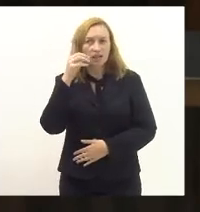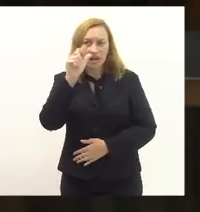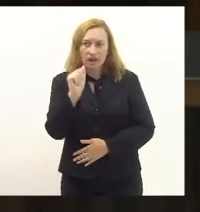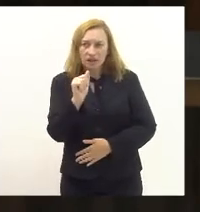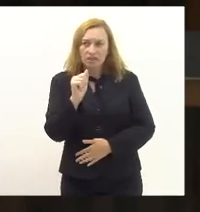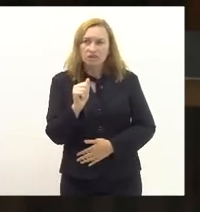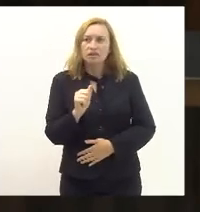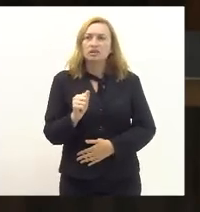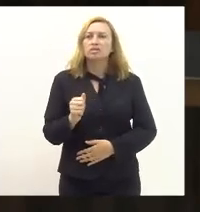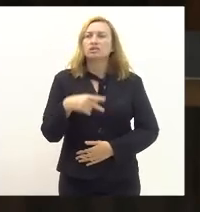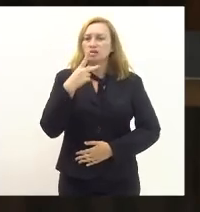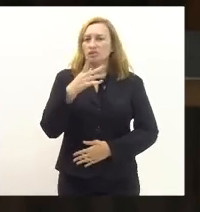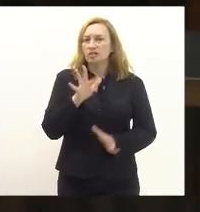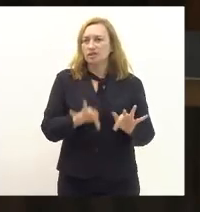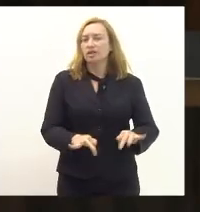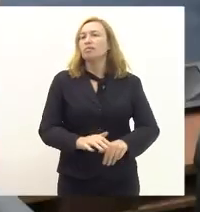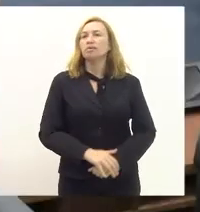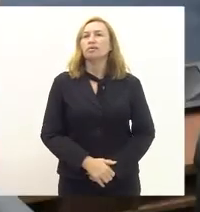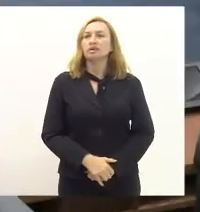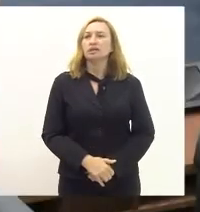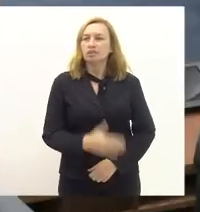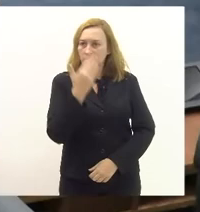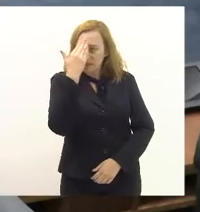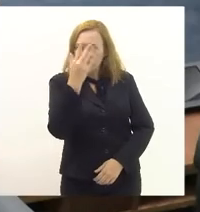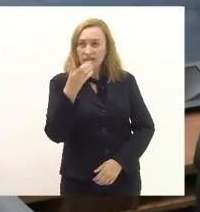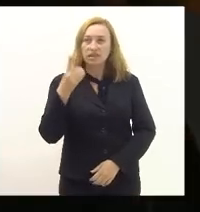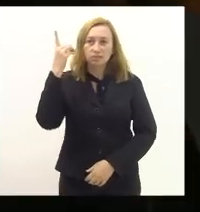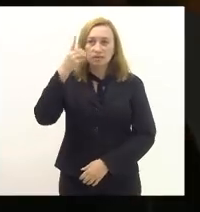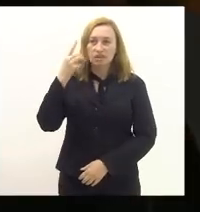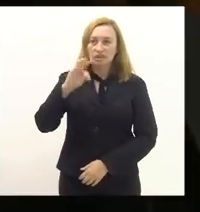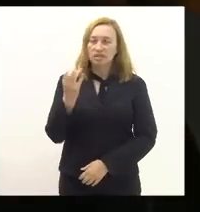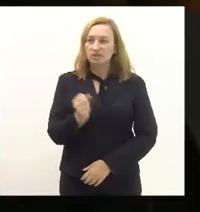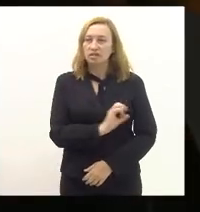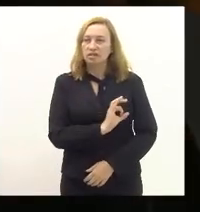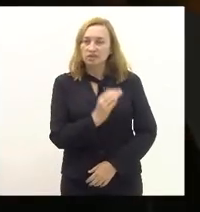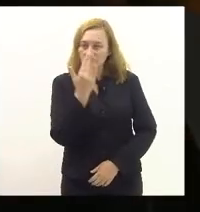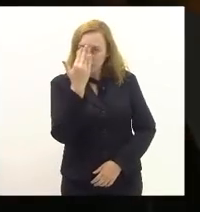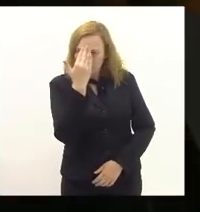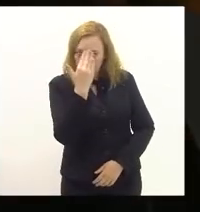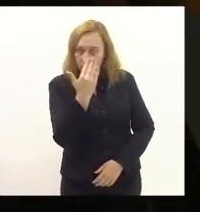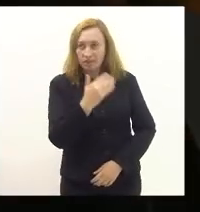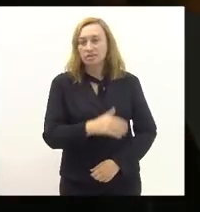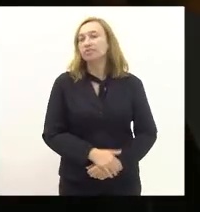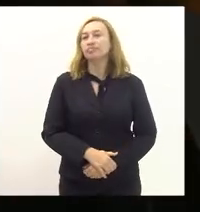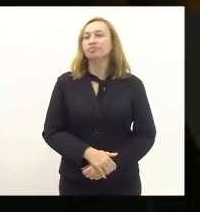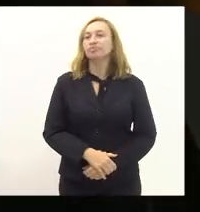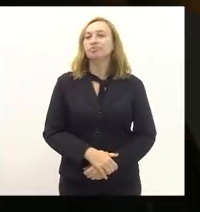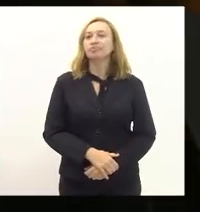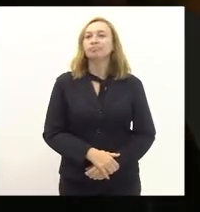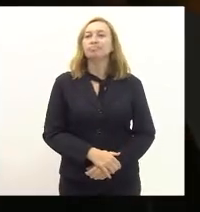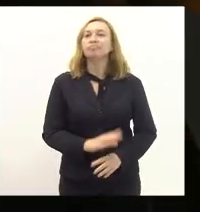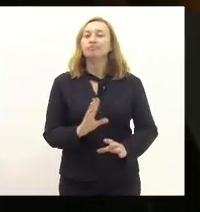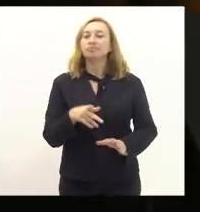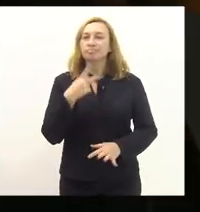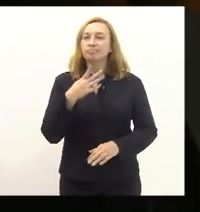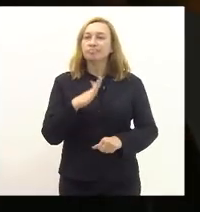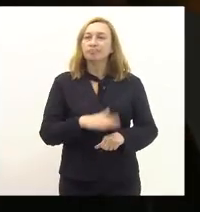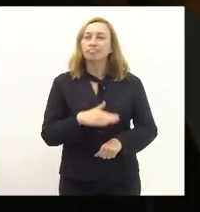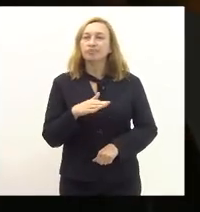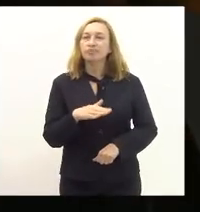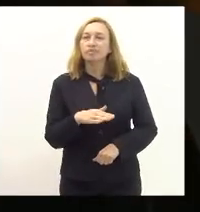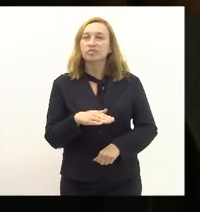Passos, para suas considerações finais. Deputada Marta Rocha, faço minhas as suas palavras. E para acrescentar ainda